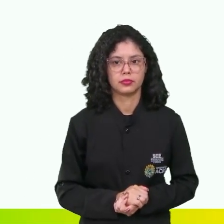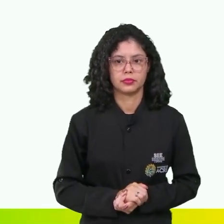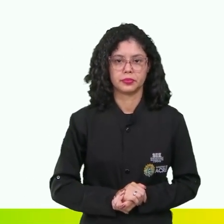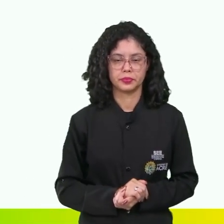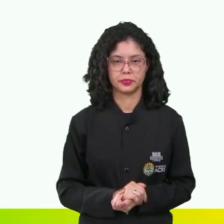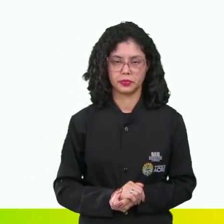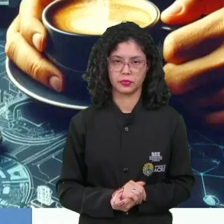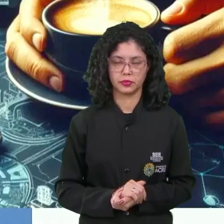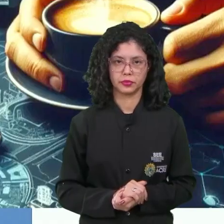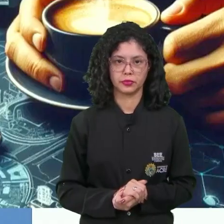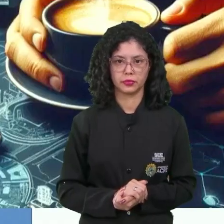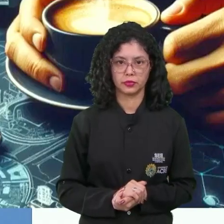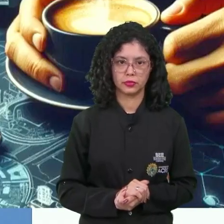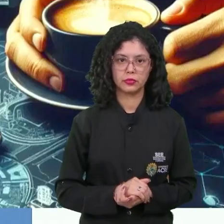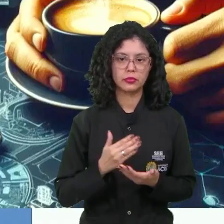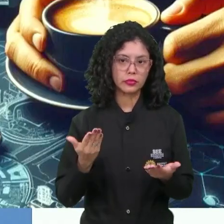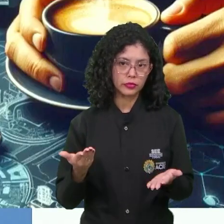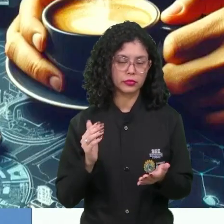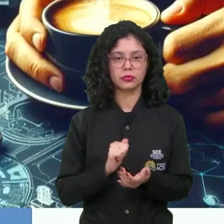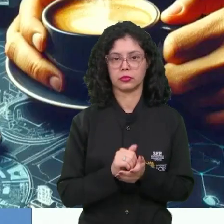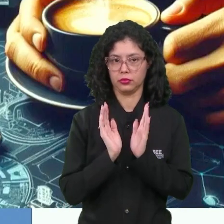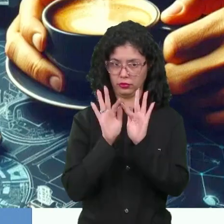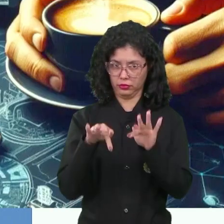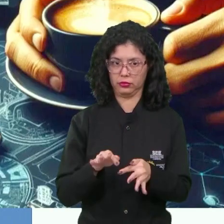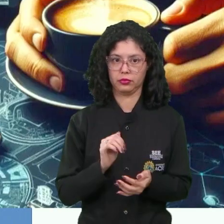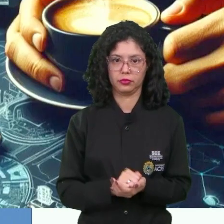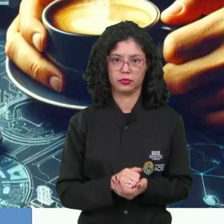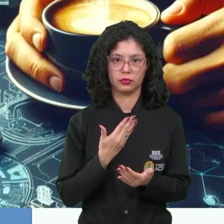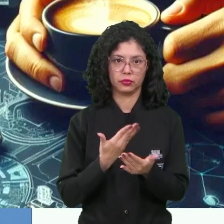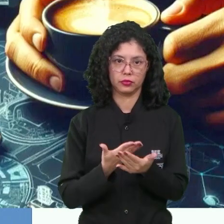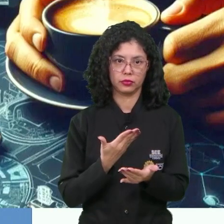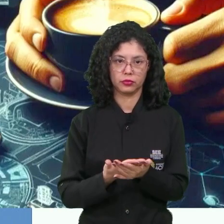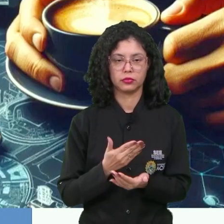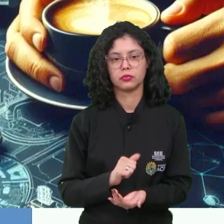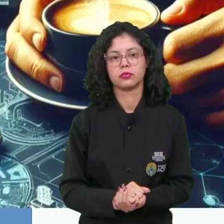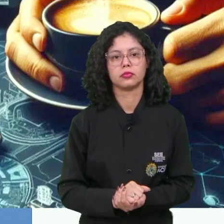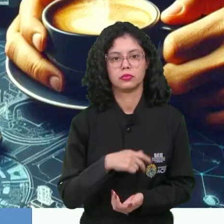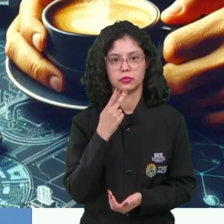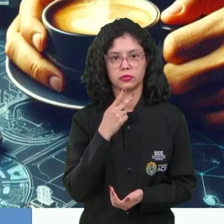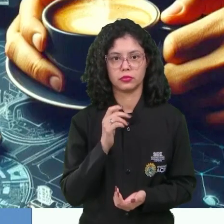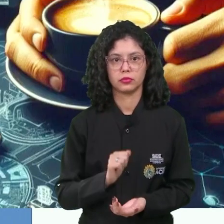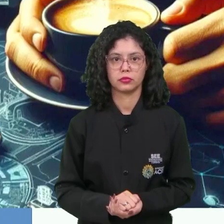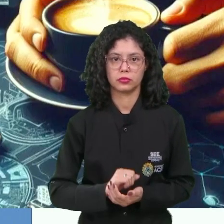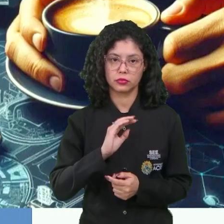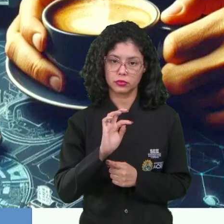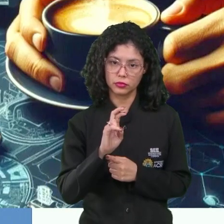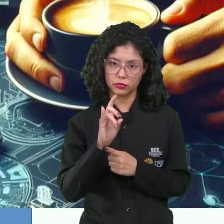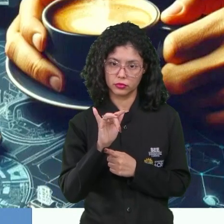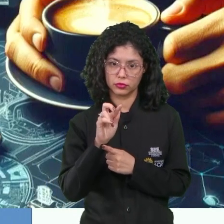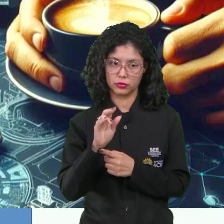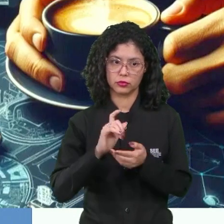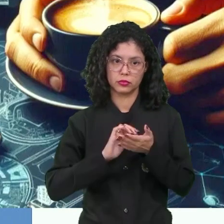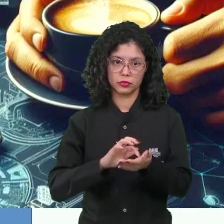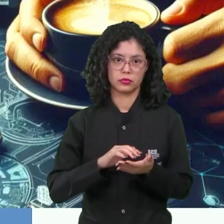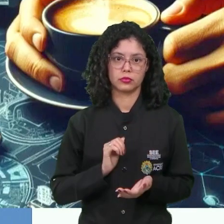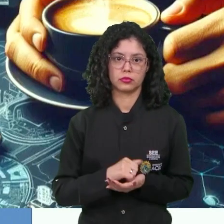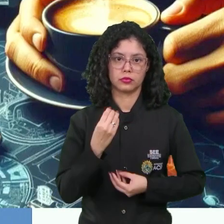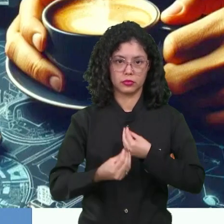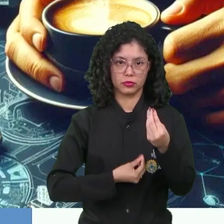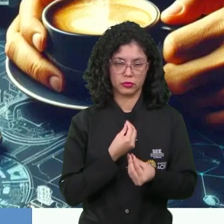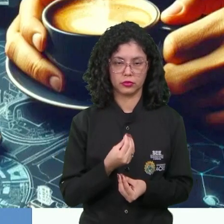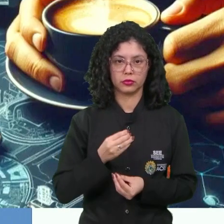da internet, tá? E aqui nós chegamos ao final da nossa aula. Nós falamos aqui da curadoria digital como